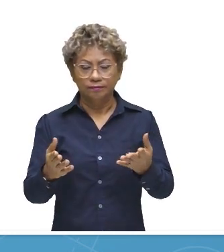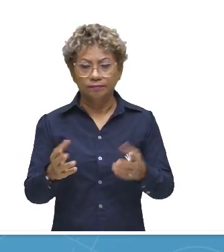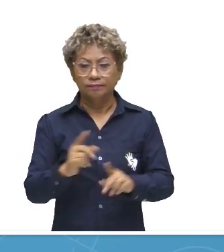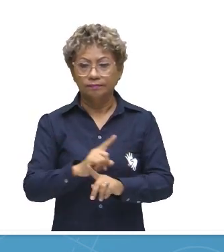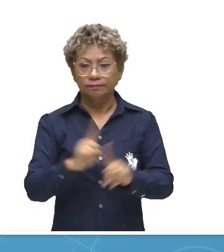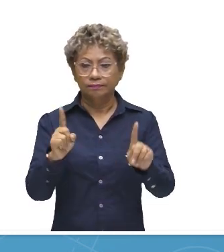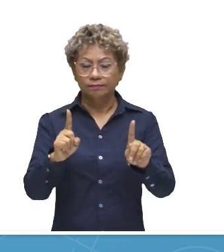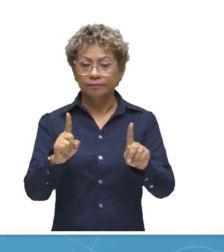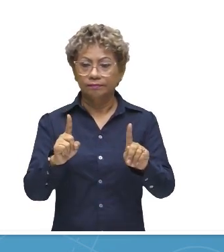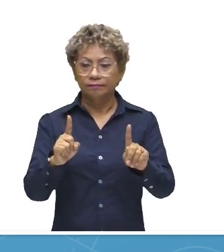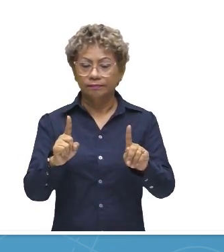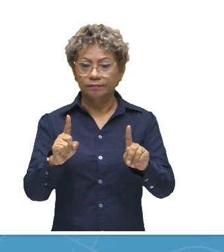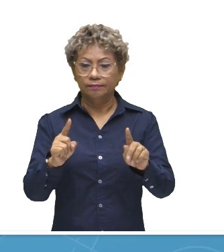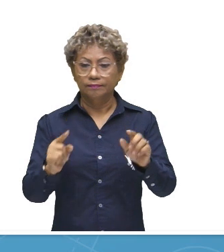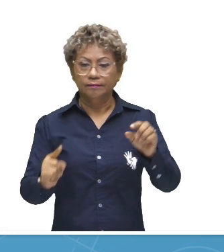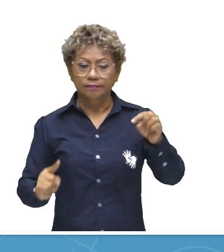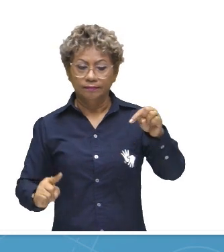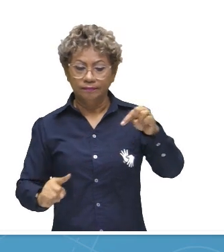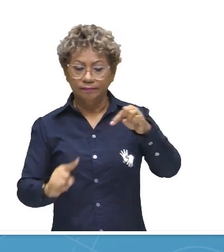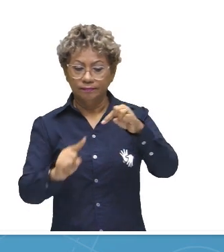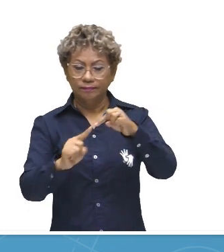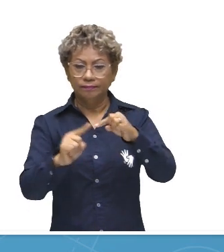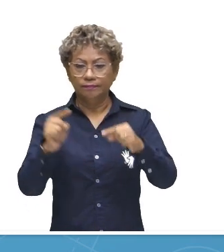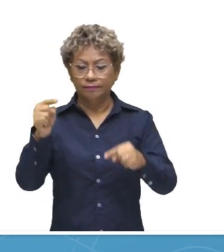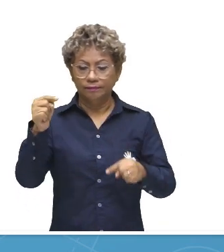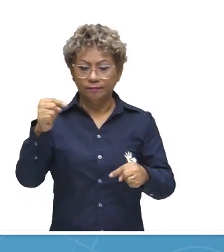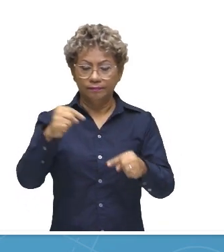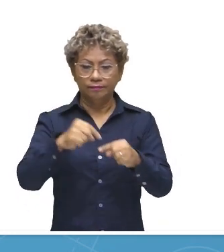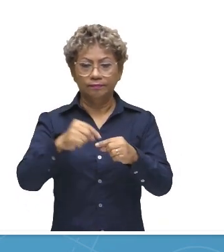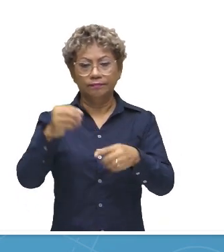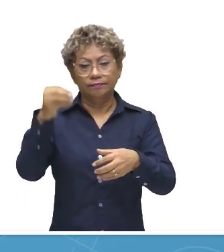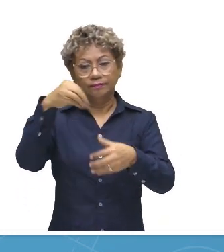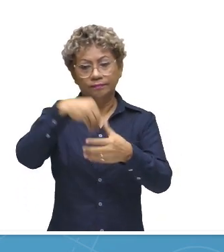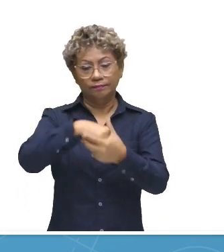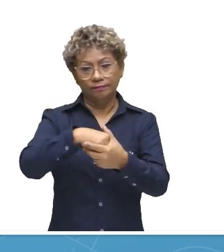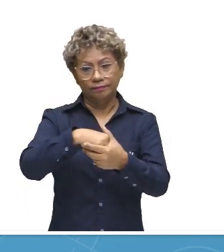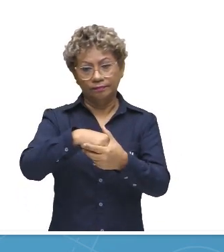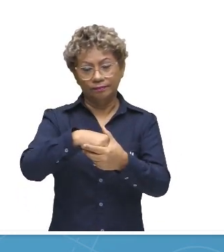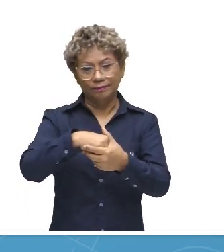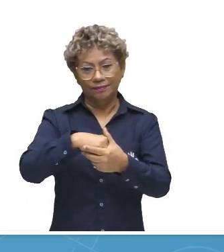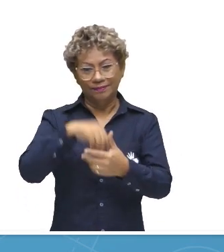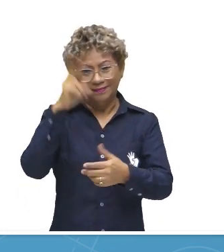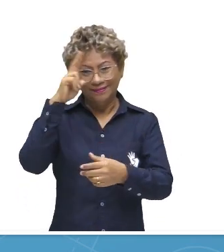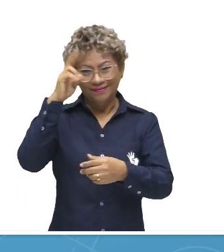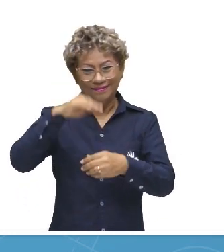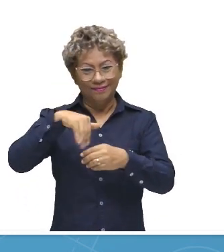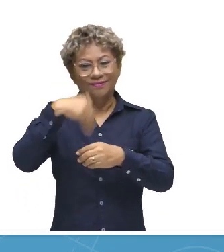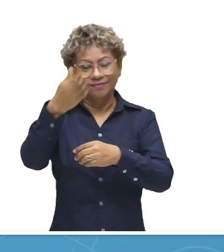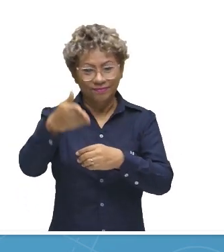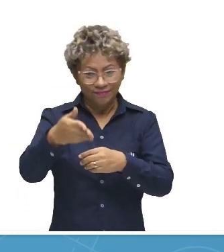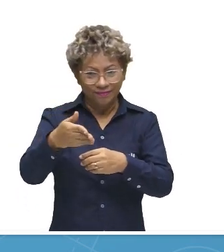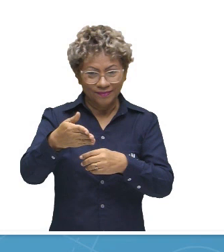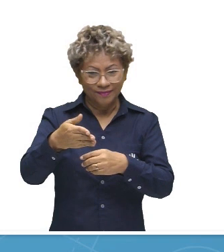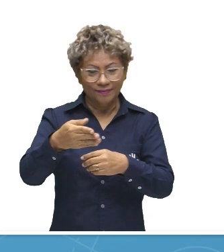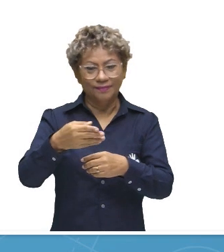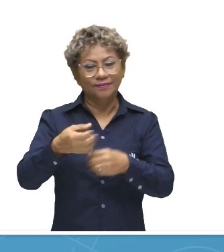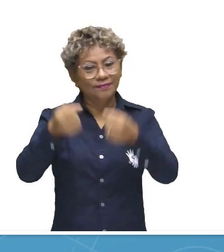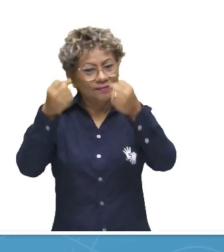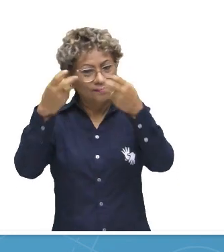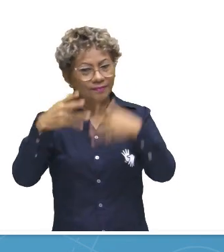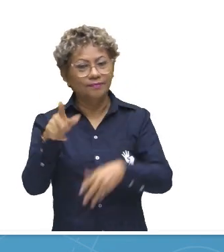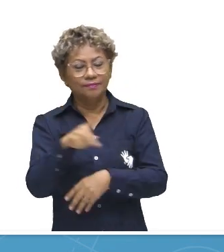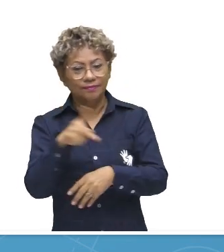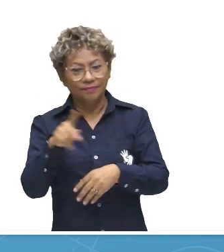desse segmento AB estão no interior do polígono. Pessoal, foi aquilo que foi mais massificado na nossa aula, né? Você